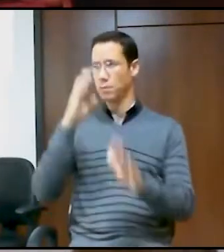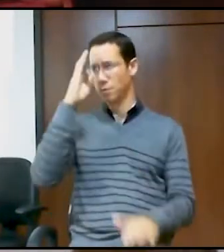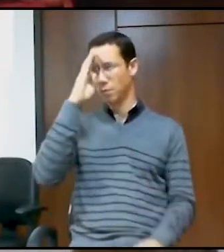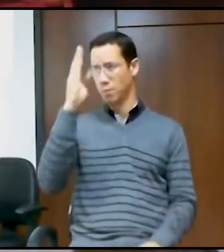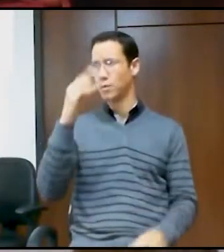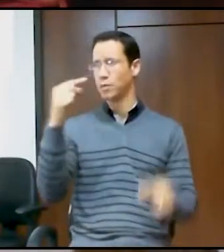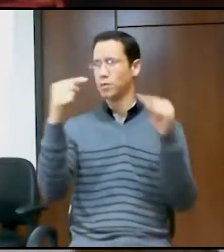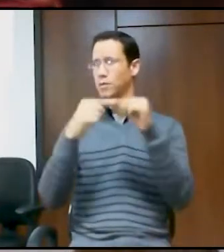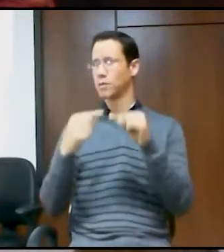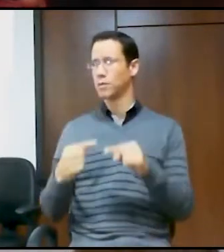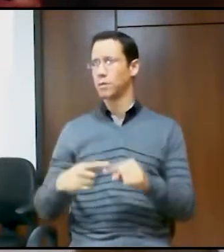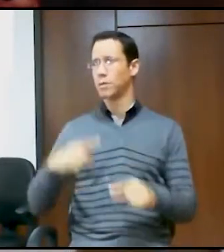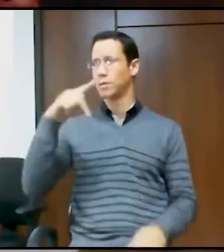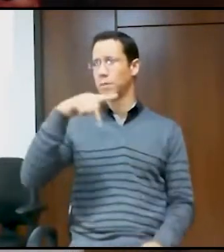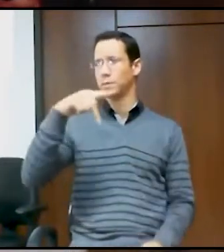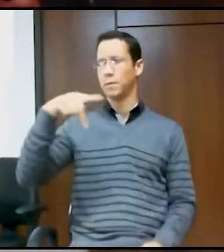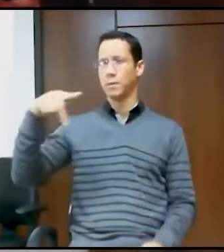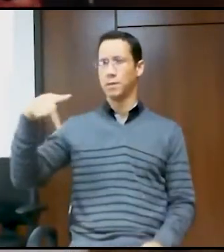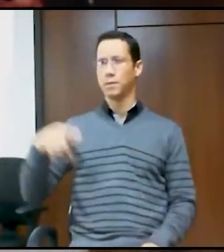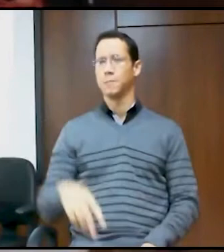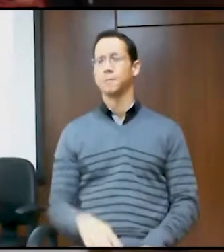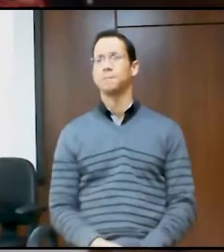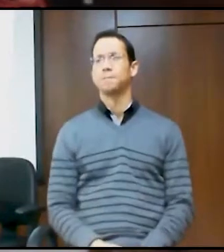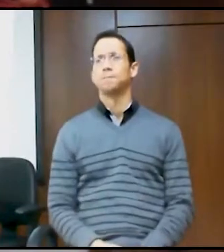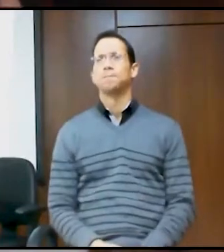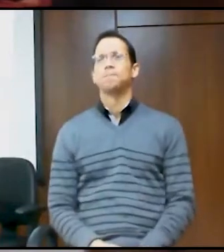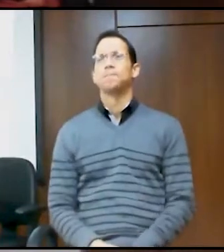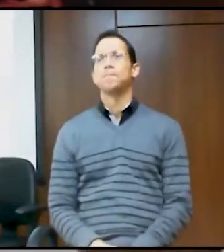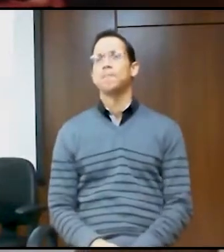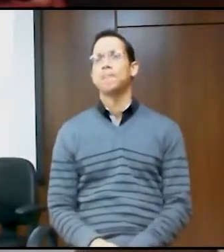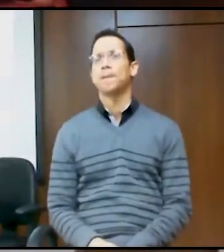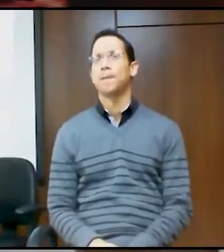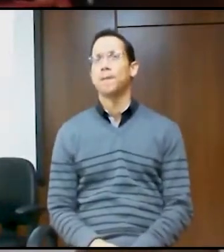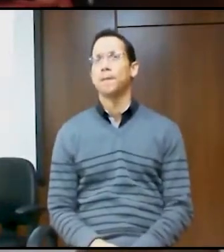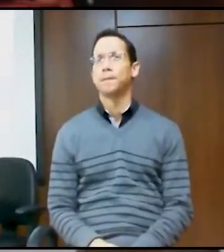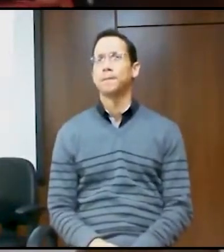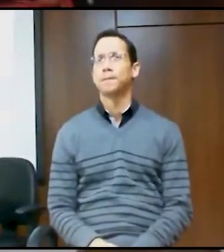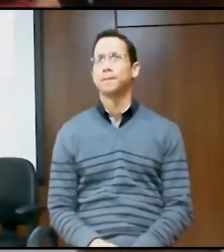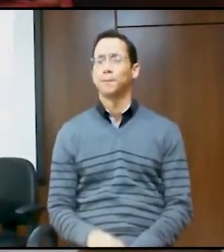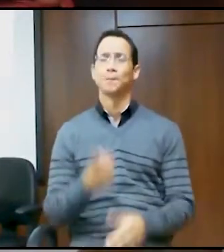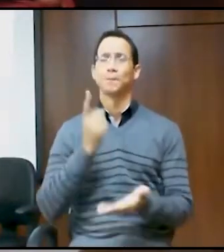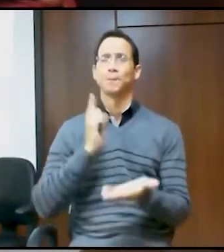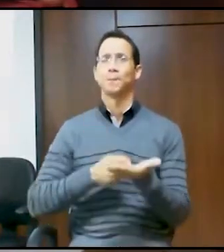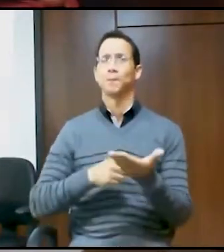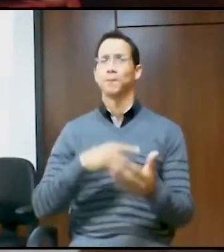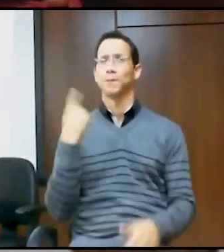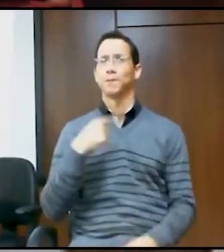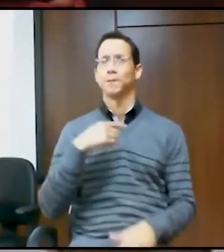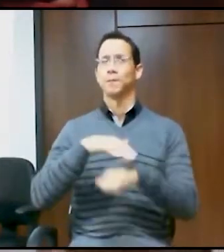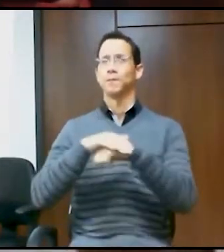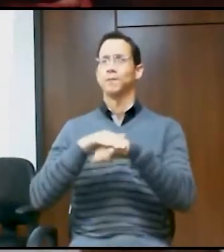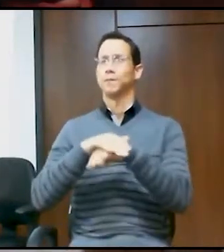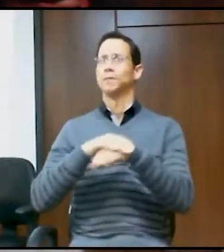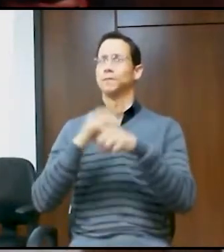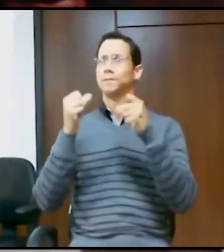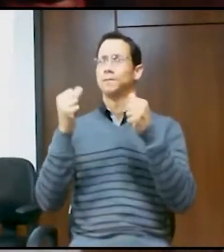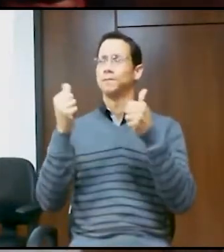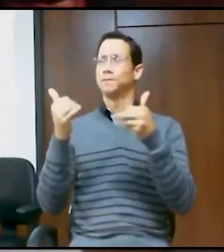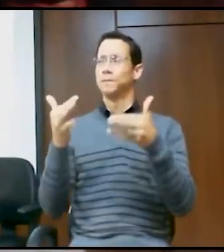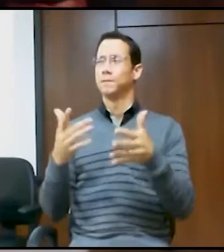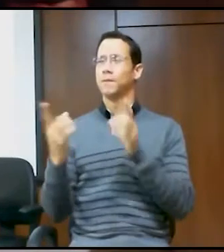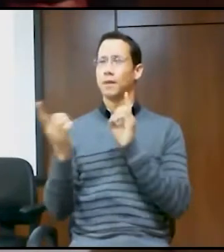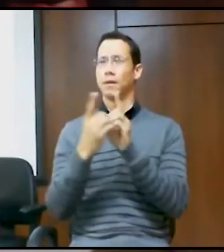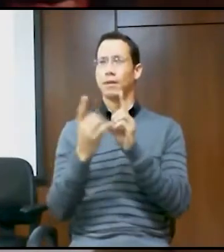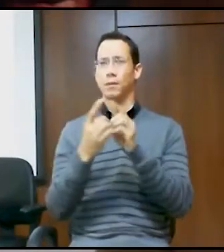relação às PPPs, né? E a gente combinou, então, de eu falar sobre a questão do